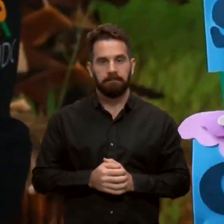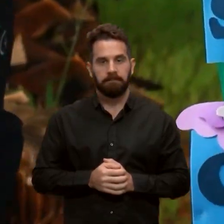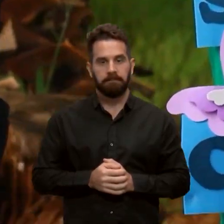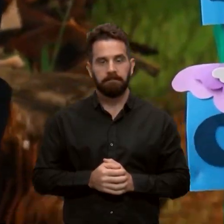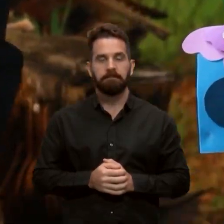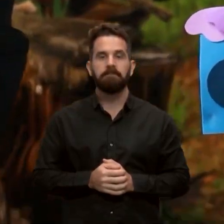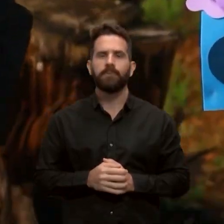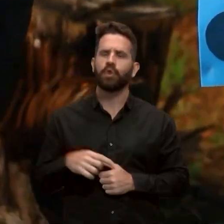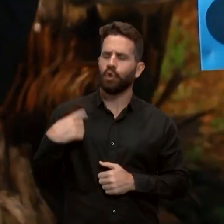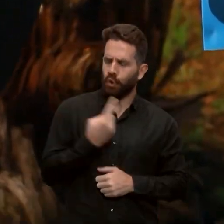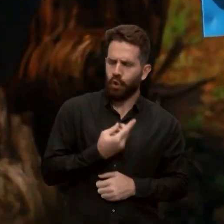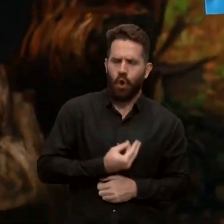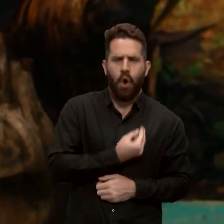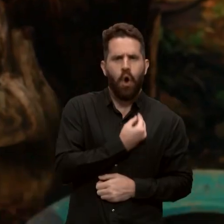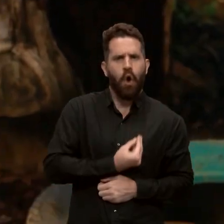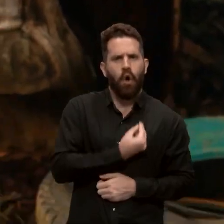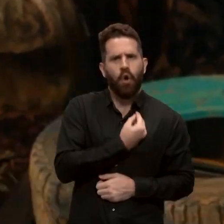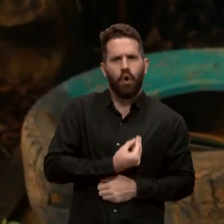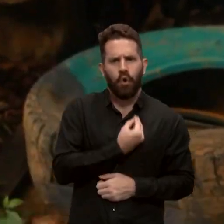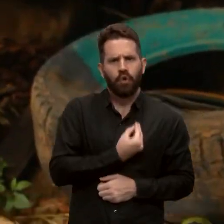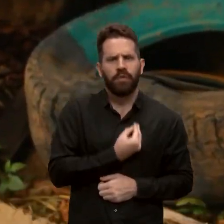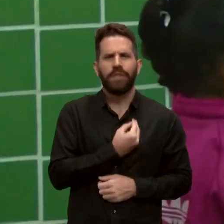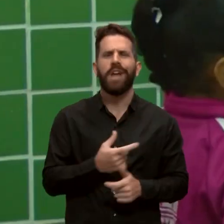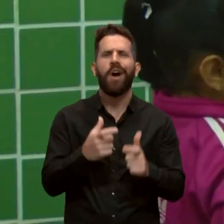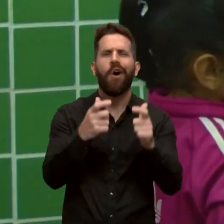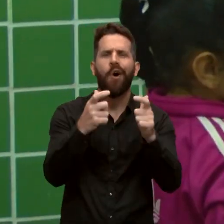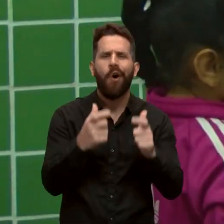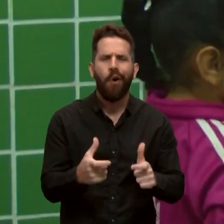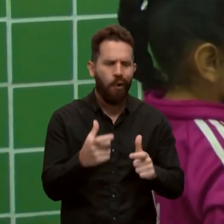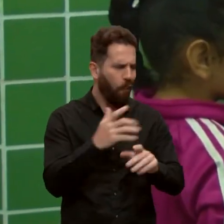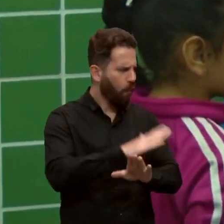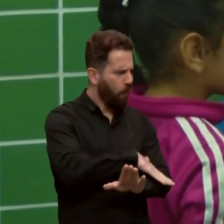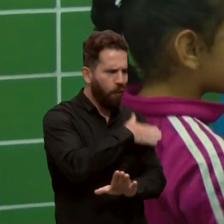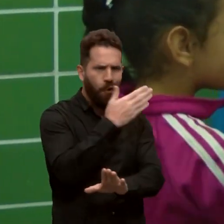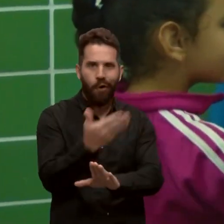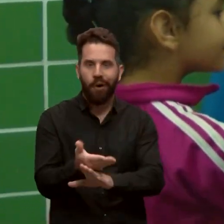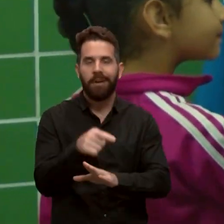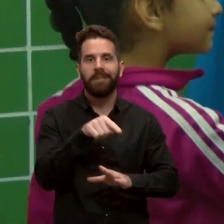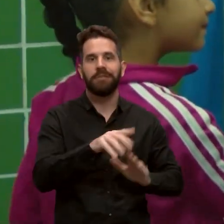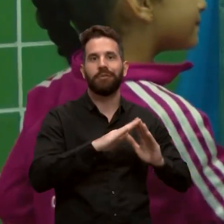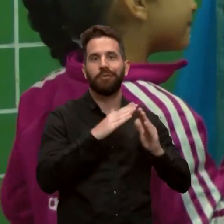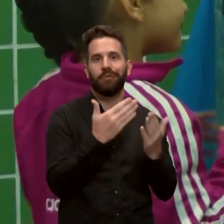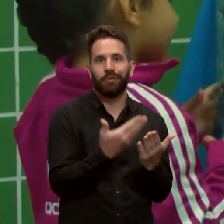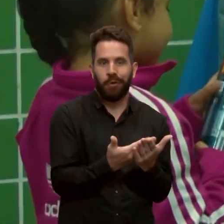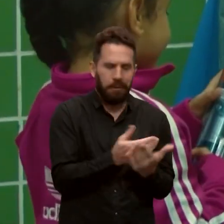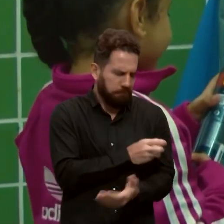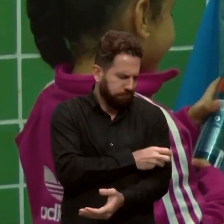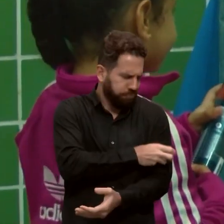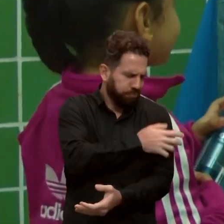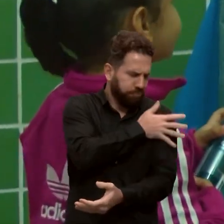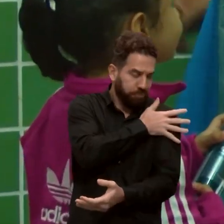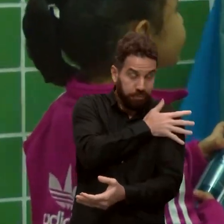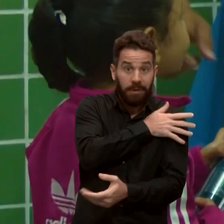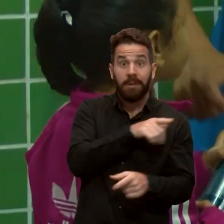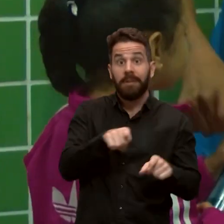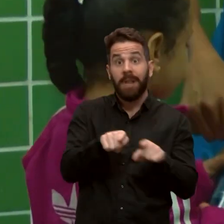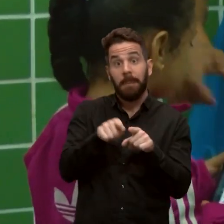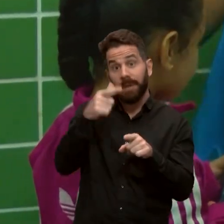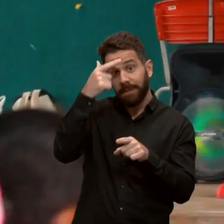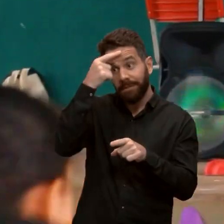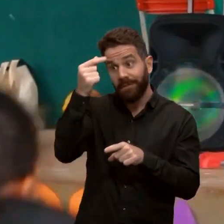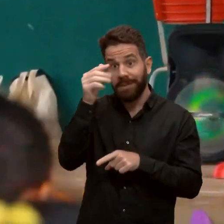Passamos boa parte de nossa vida na escola, desde alfabetização até cursos superiores e